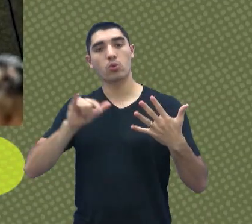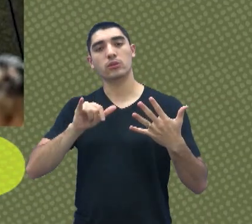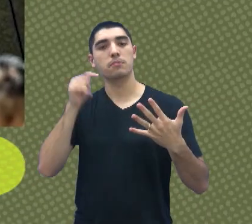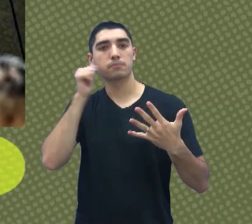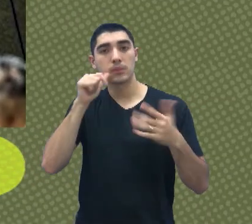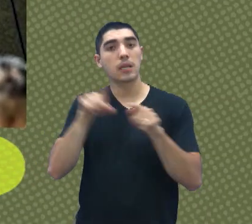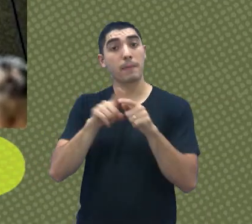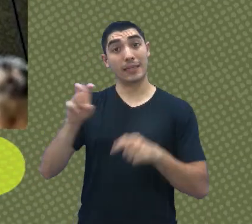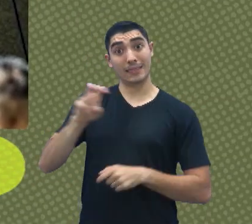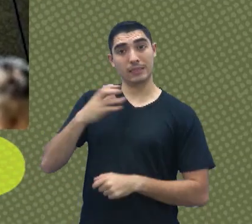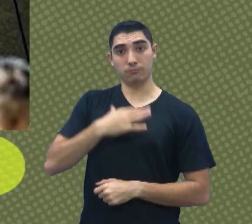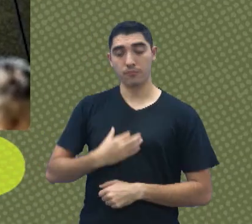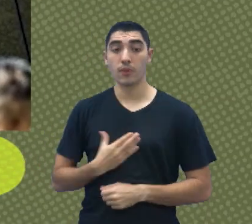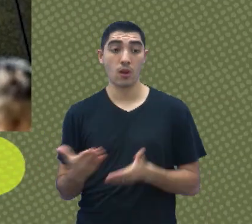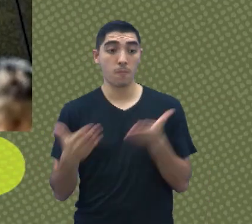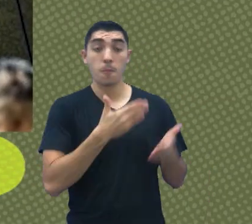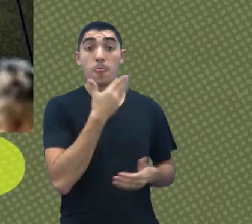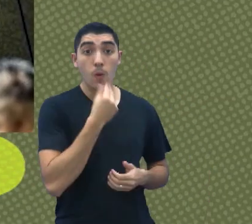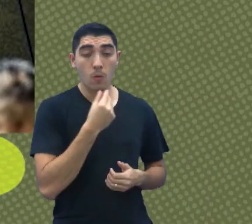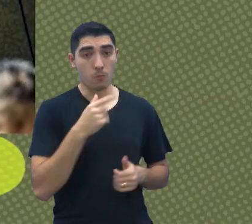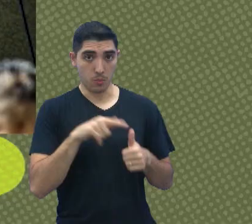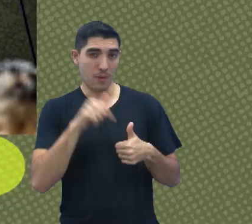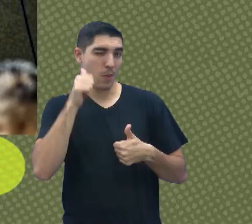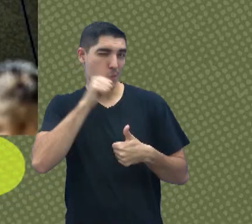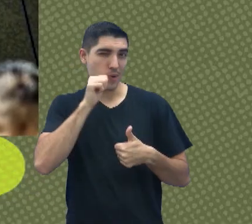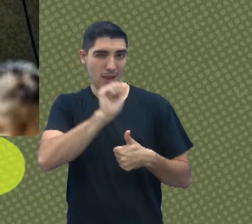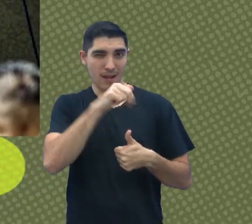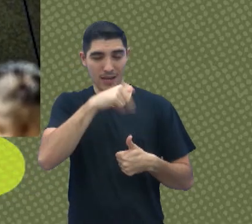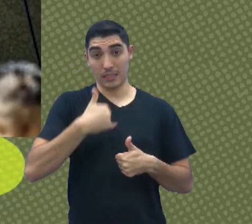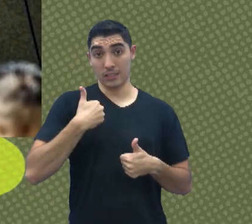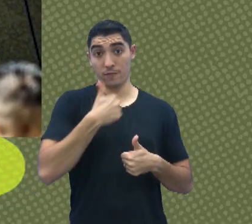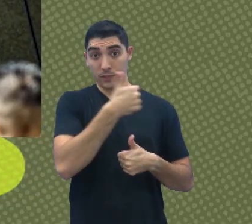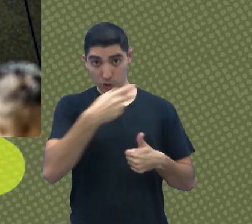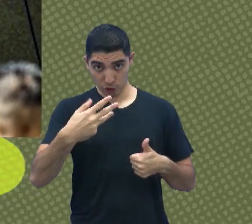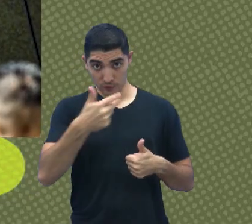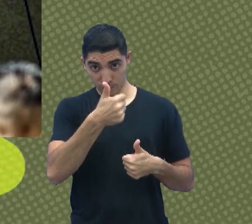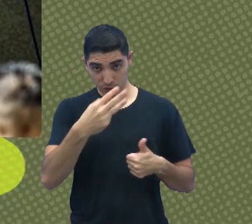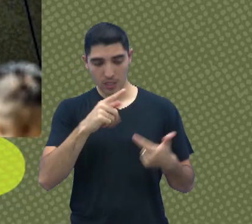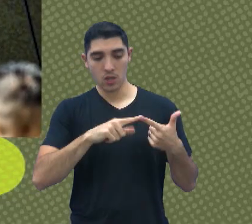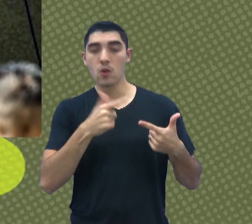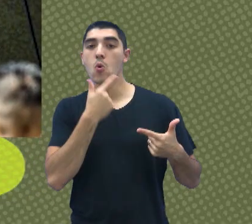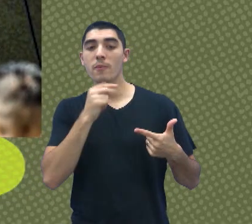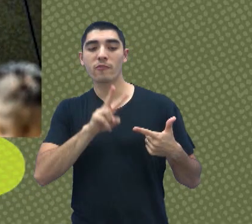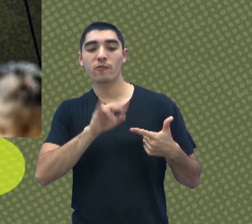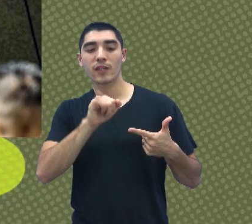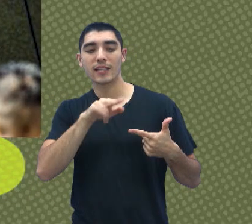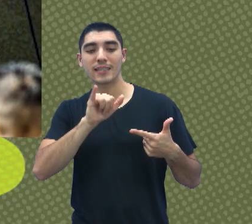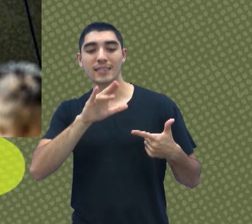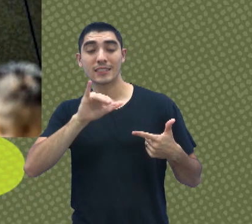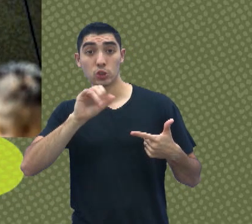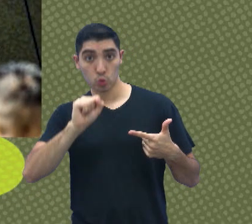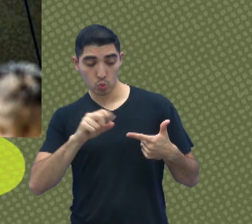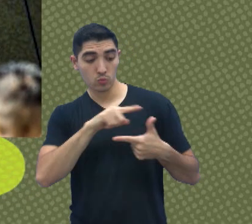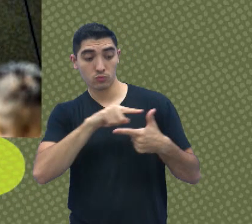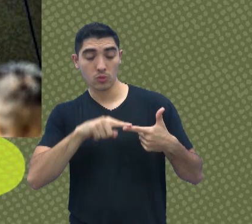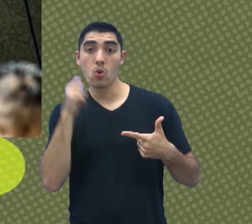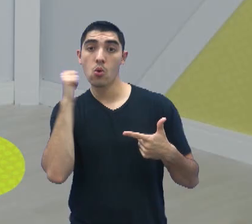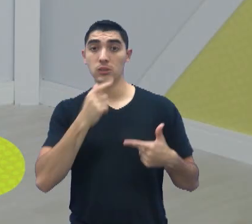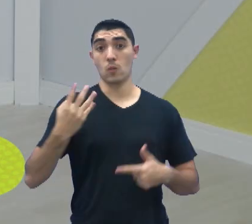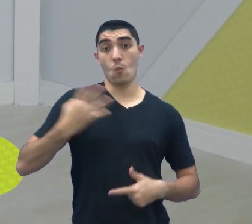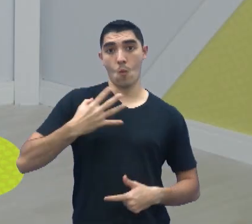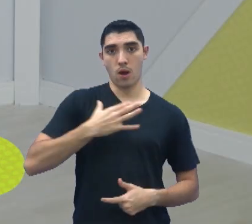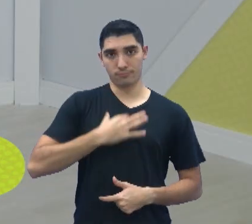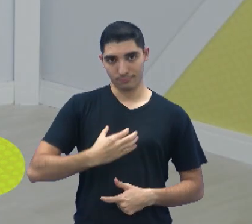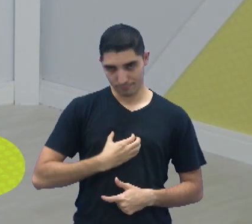atletas do Sub-23, Ana Carolina Pavão e Vinícius Silva dos Santos conquistaram o 4º lugar no feminino e masculino,